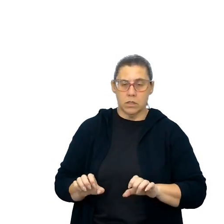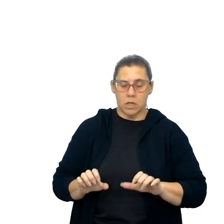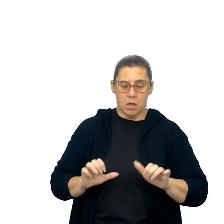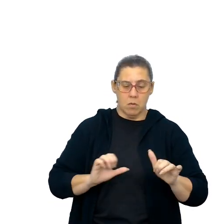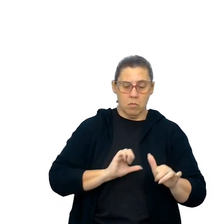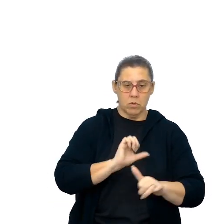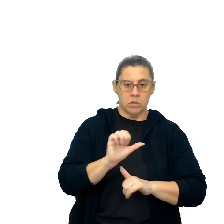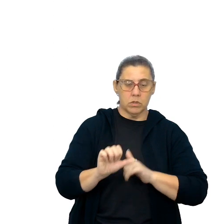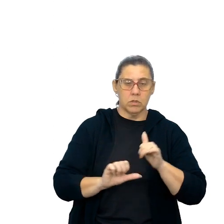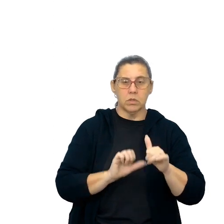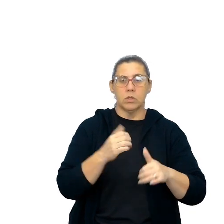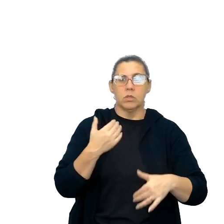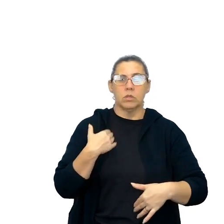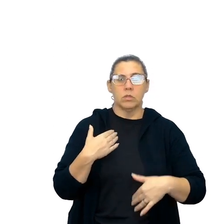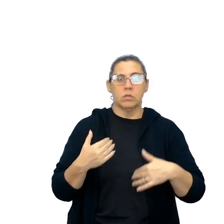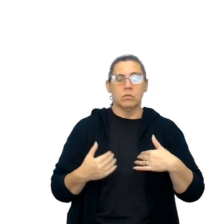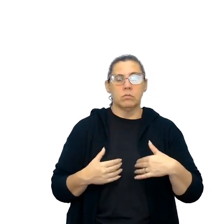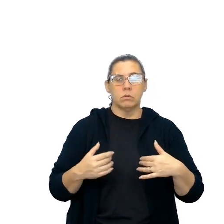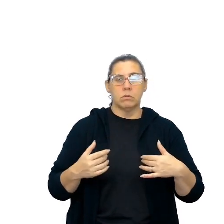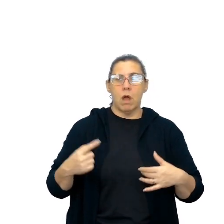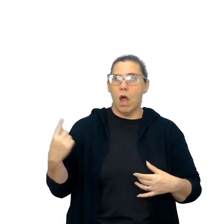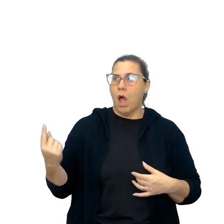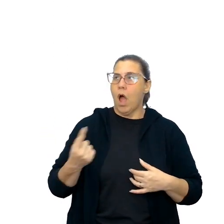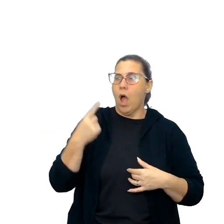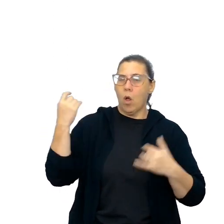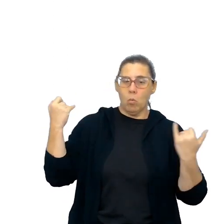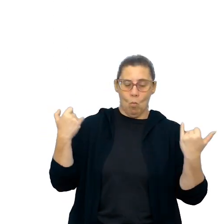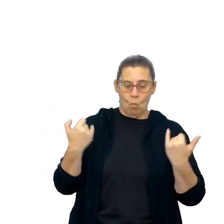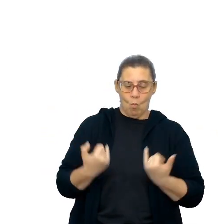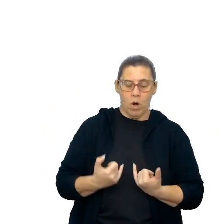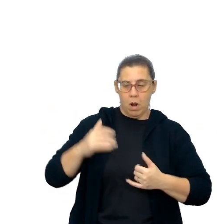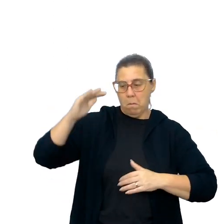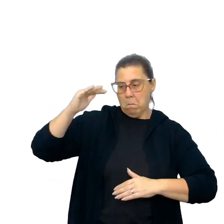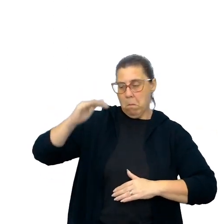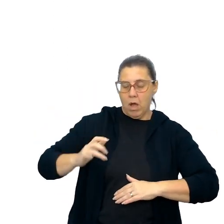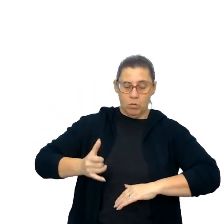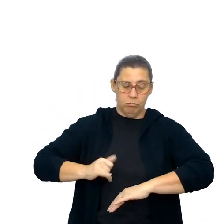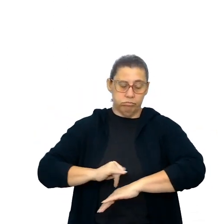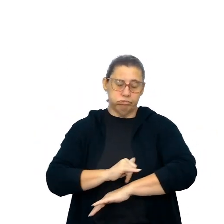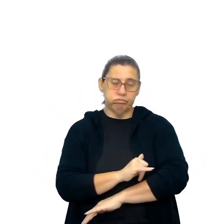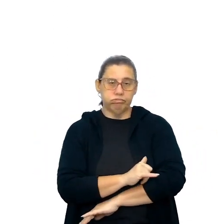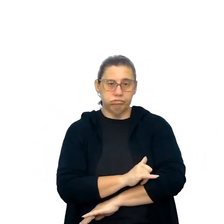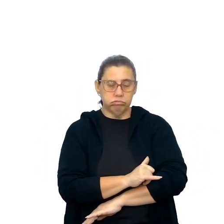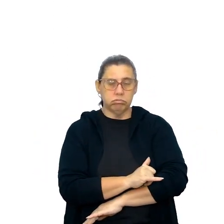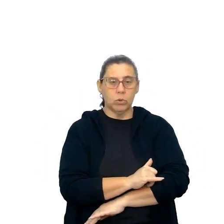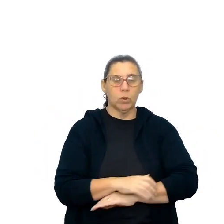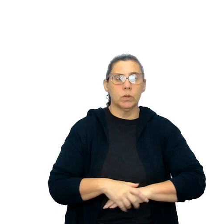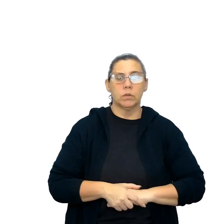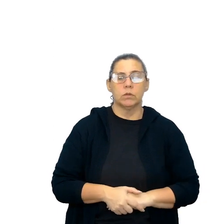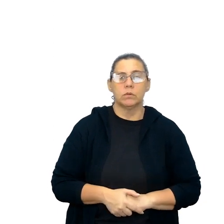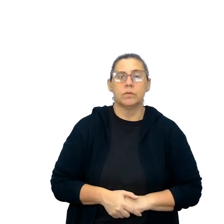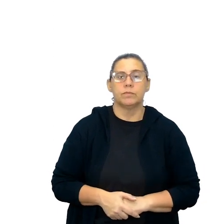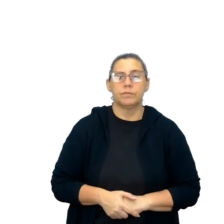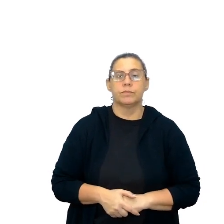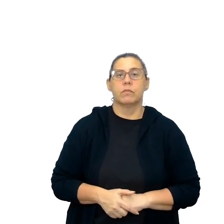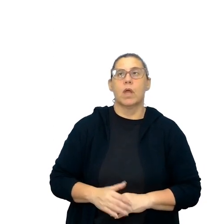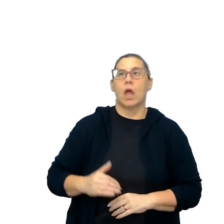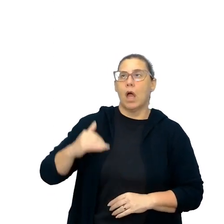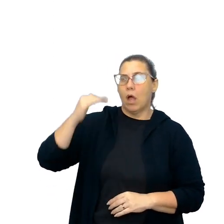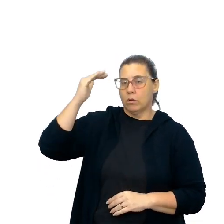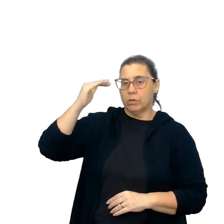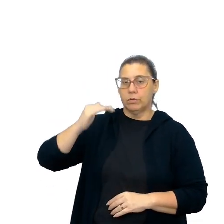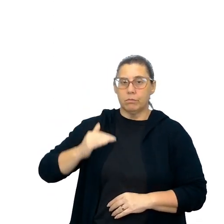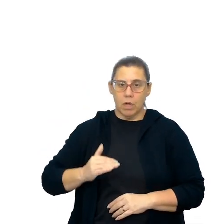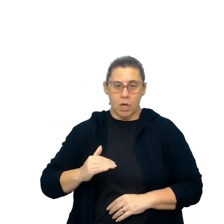configuração corporal de alto, magro, né, baixo, gordo, né, na verdade é alto, baixo,